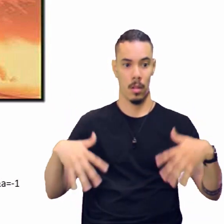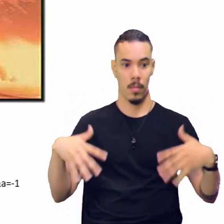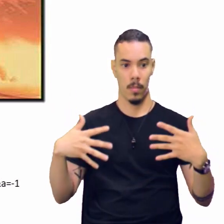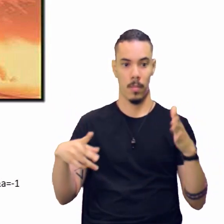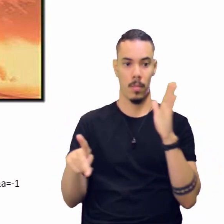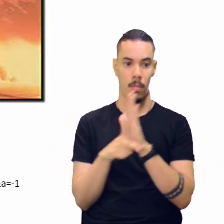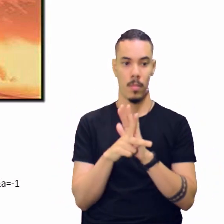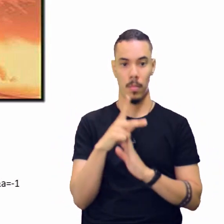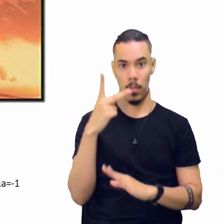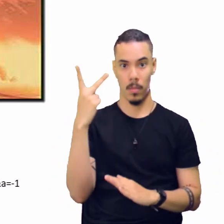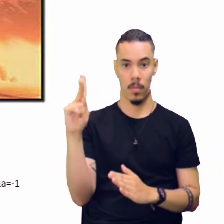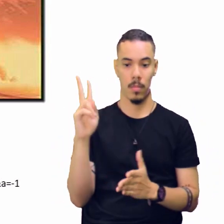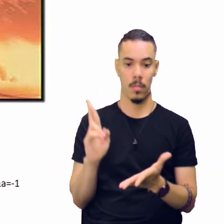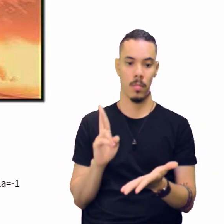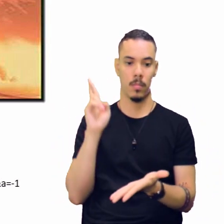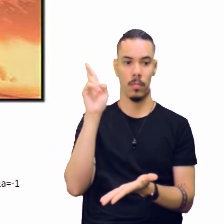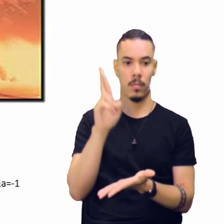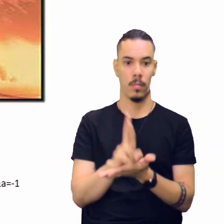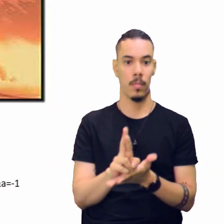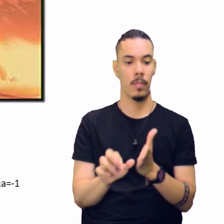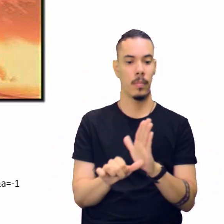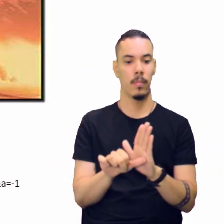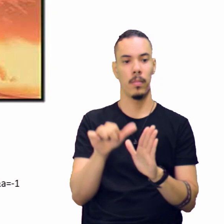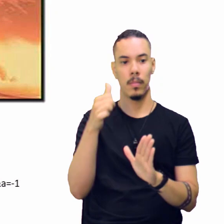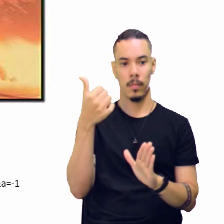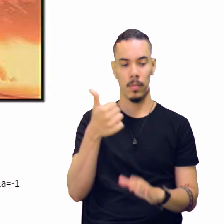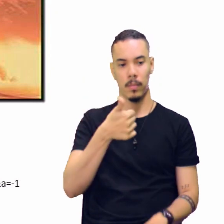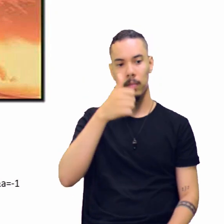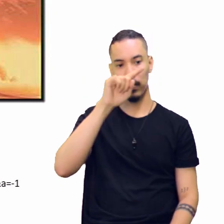Gil Vicente, representada pela primeira vez em